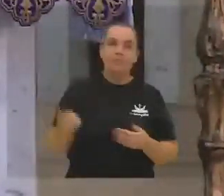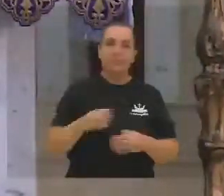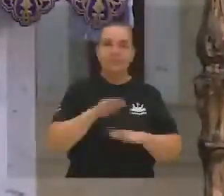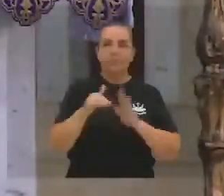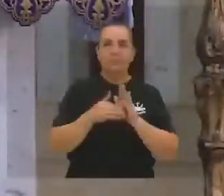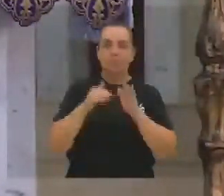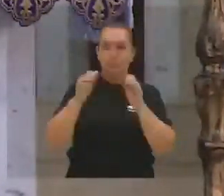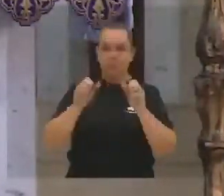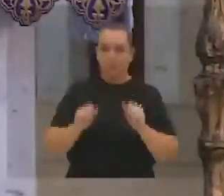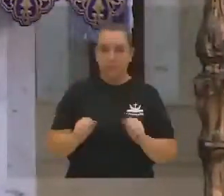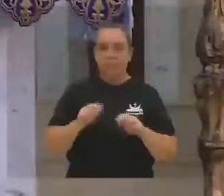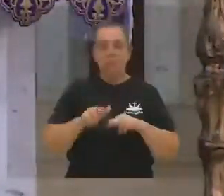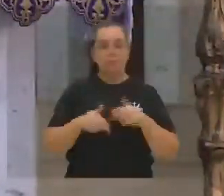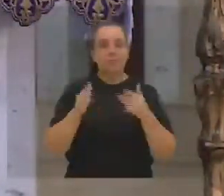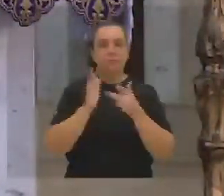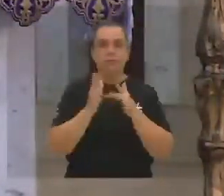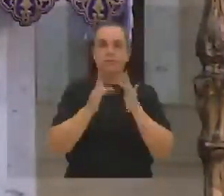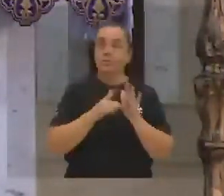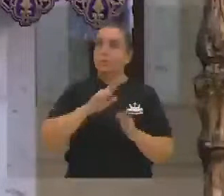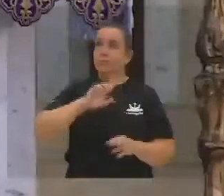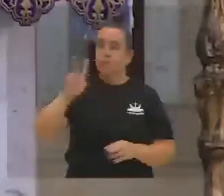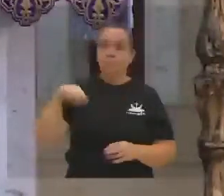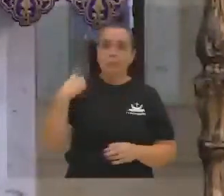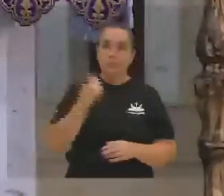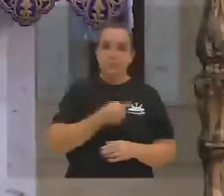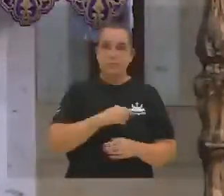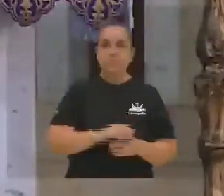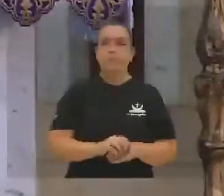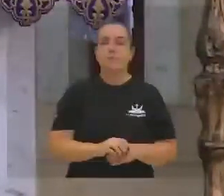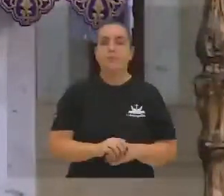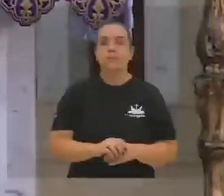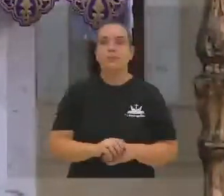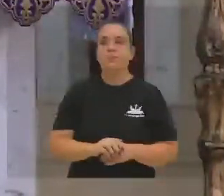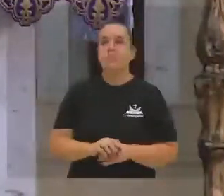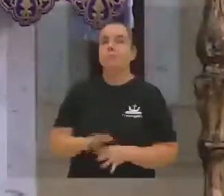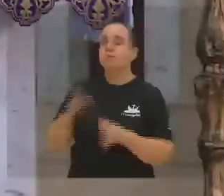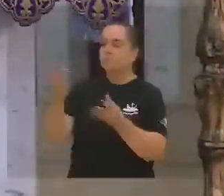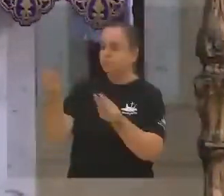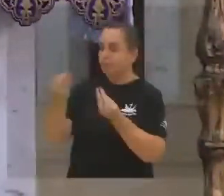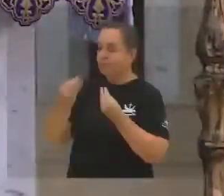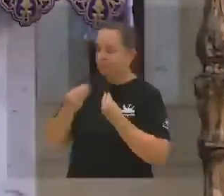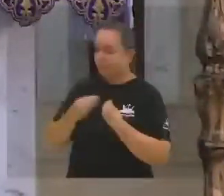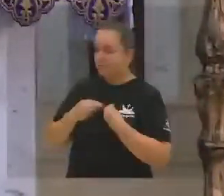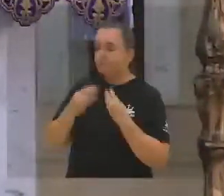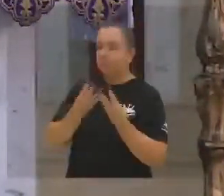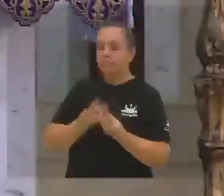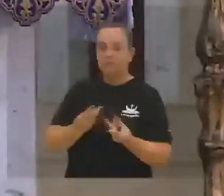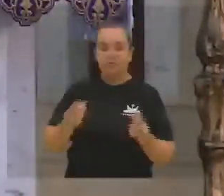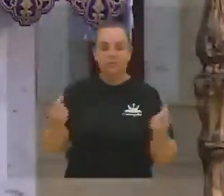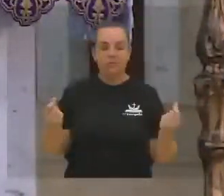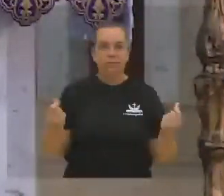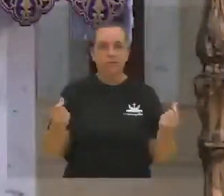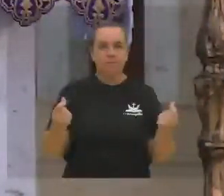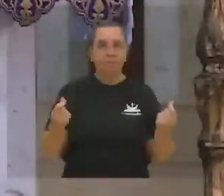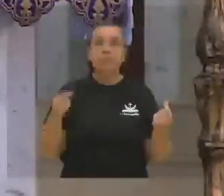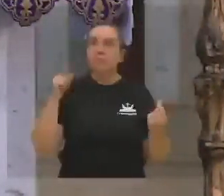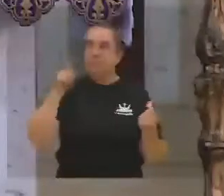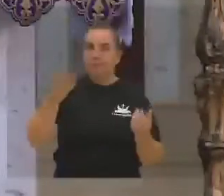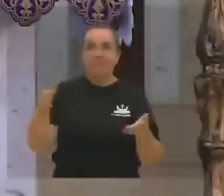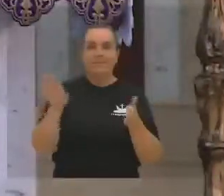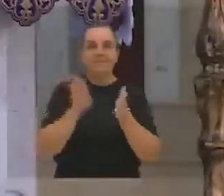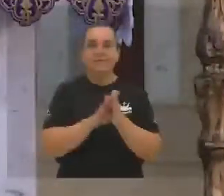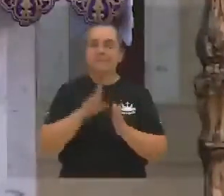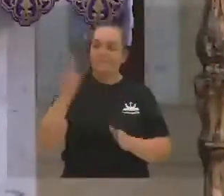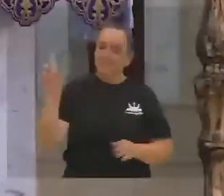e Todo-Poderoso, por Cristo Senhor nosso, revestido da nossa fragilidade, Ele veio a primeira vez